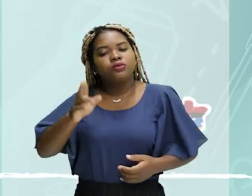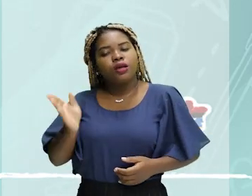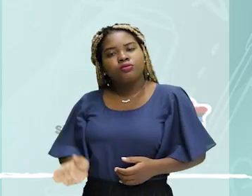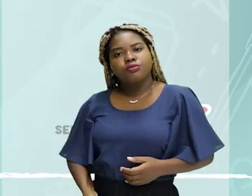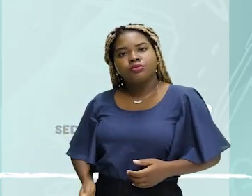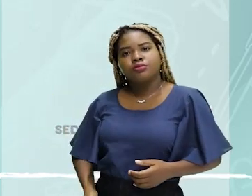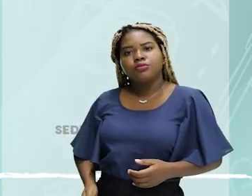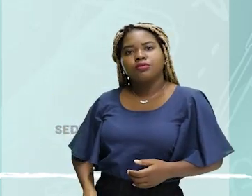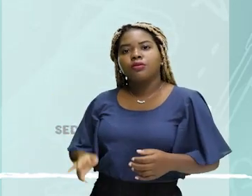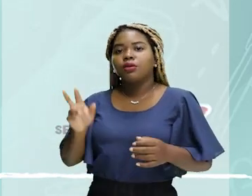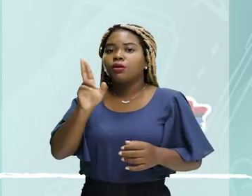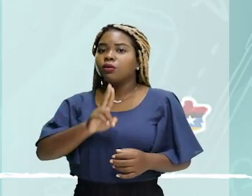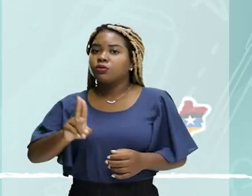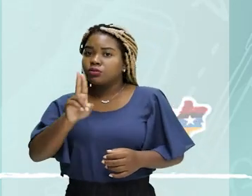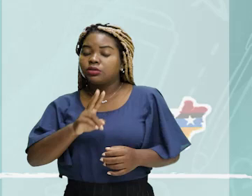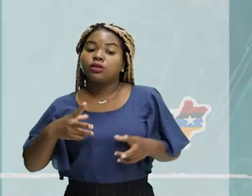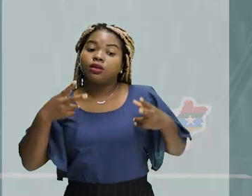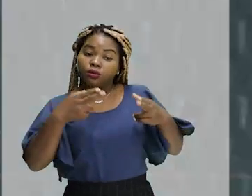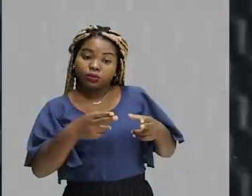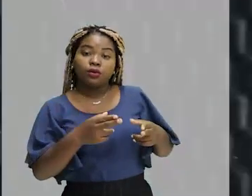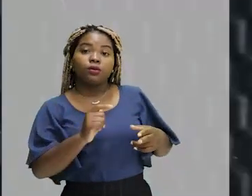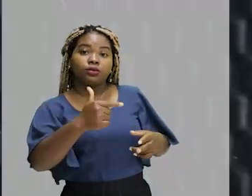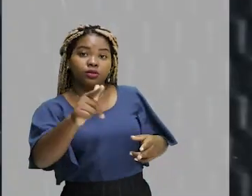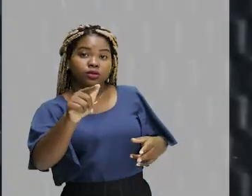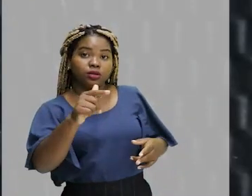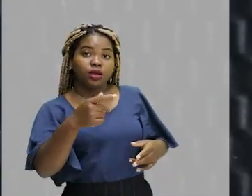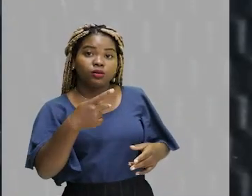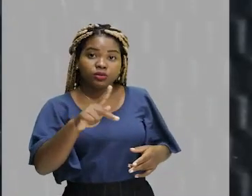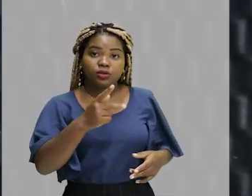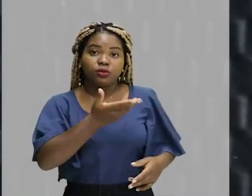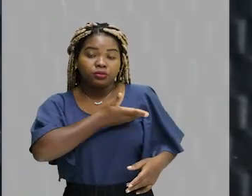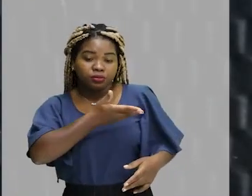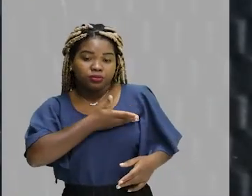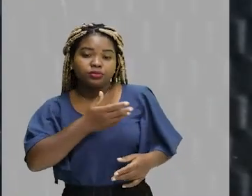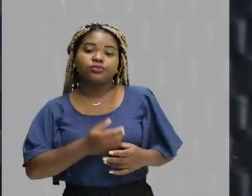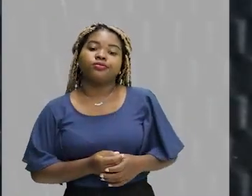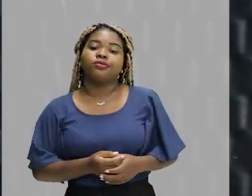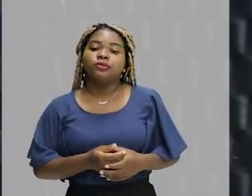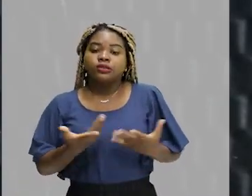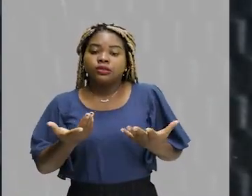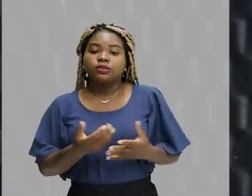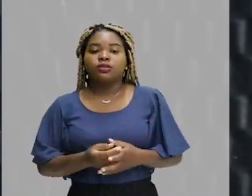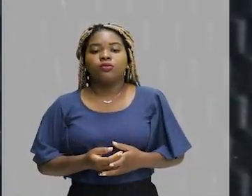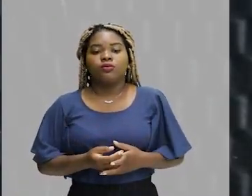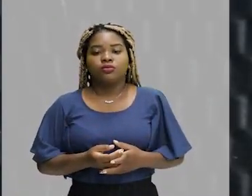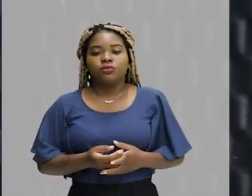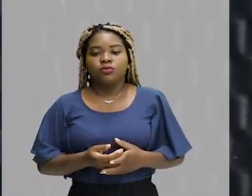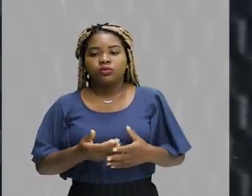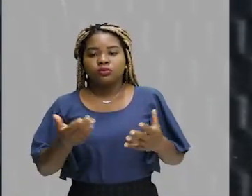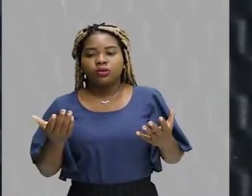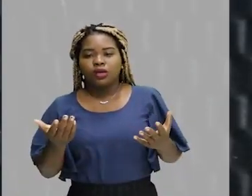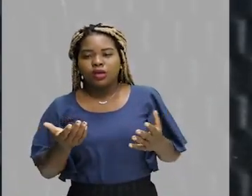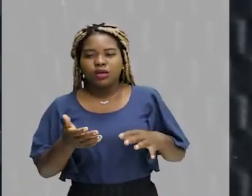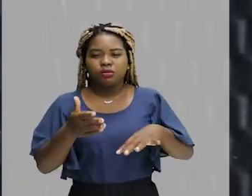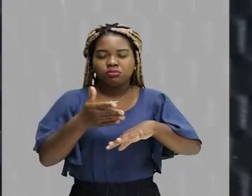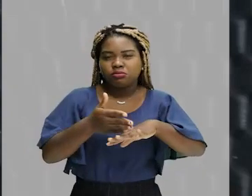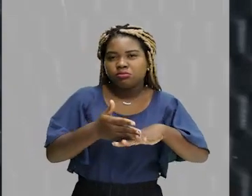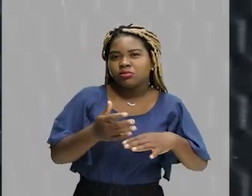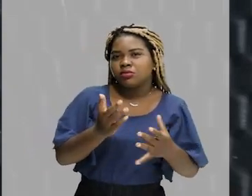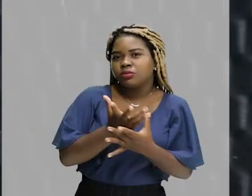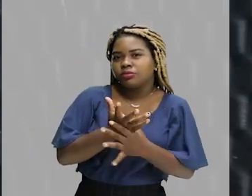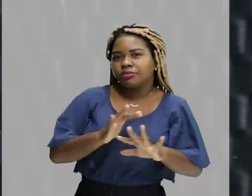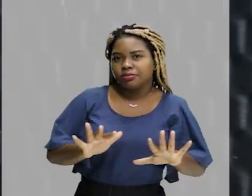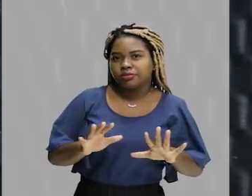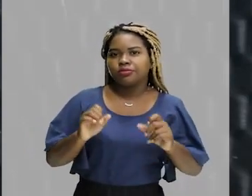amigo de trabalho. Esse tempo está chegando ao fim. Tá? A era da informação tem aqui, tá, o endereço tudo